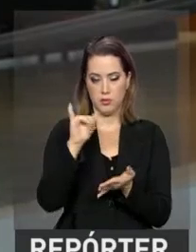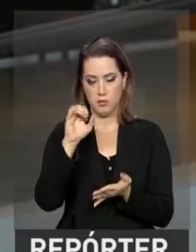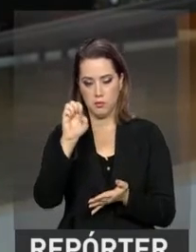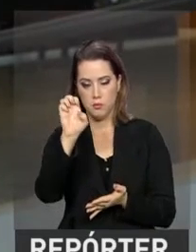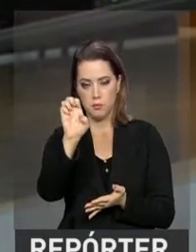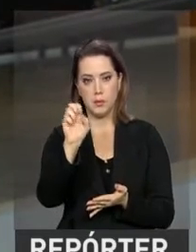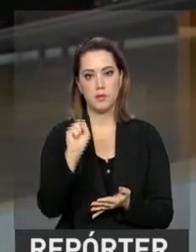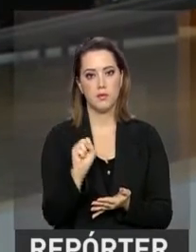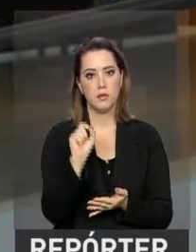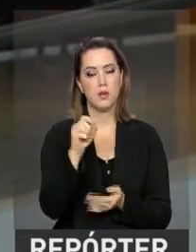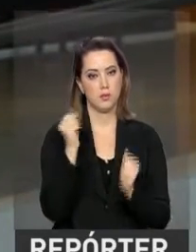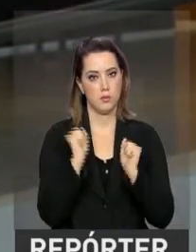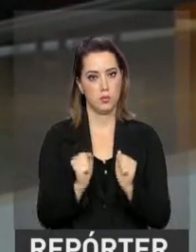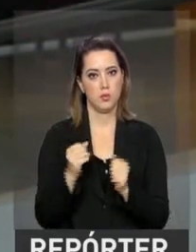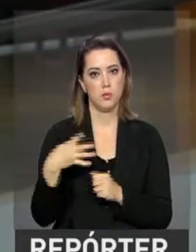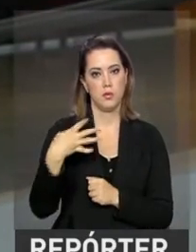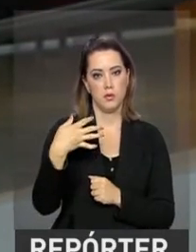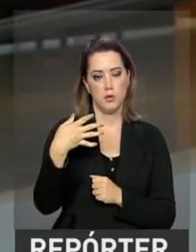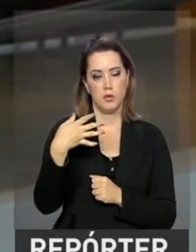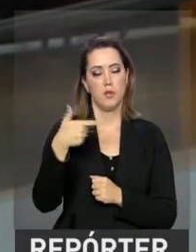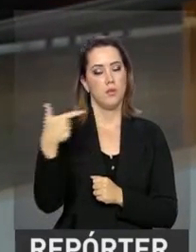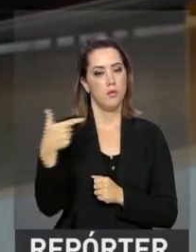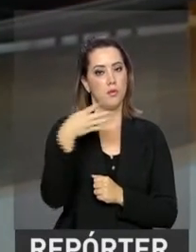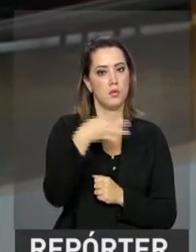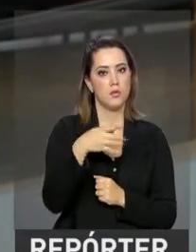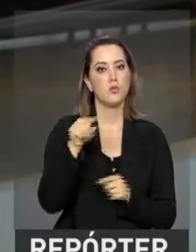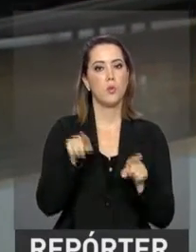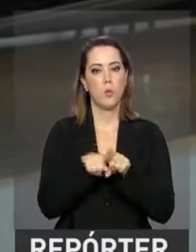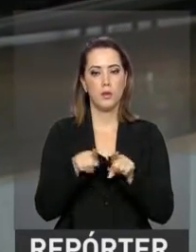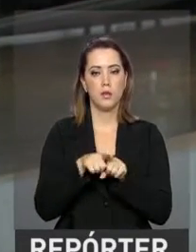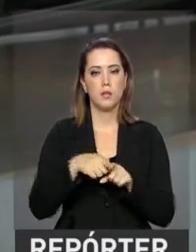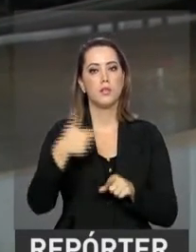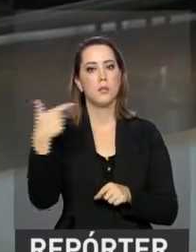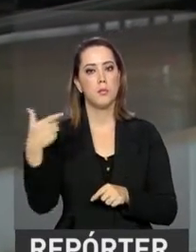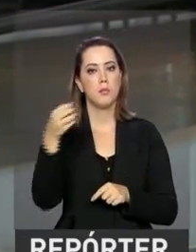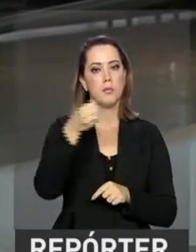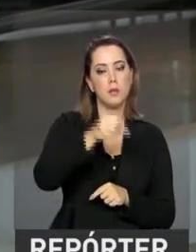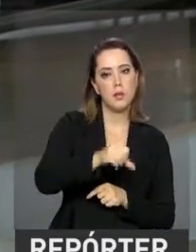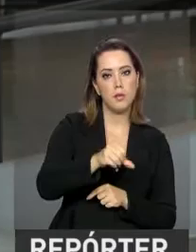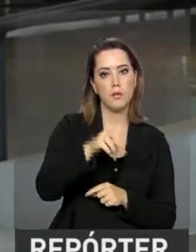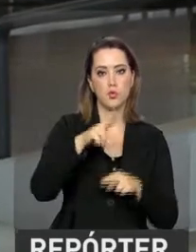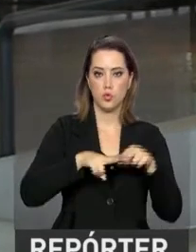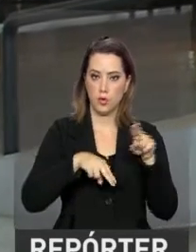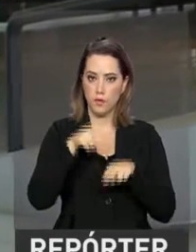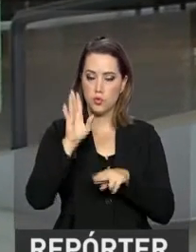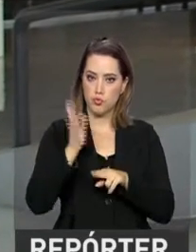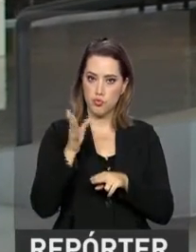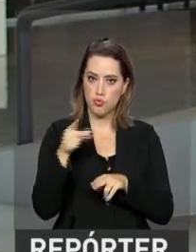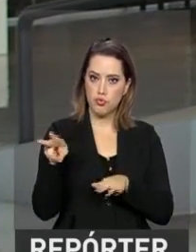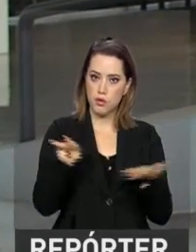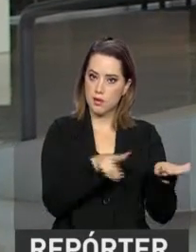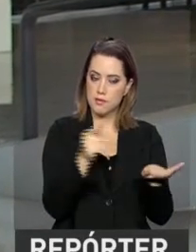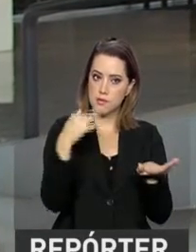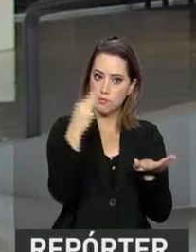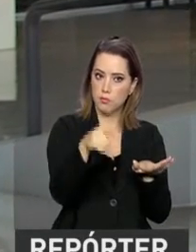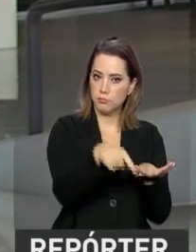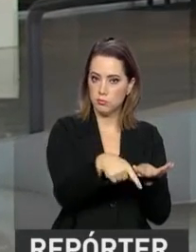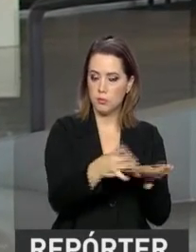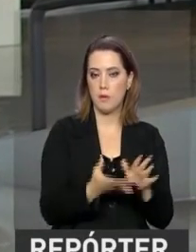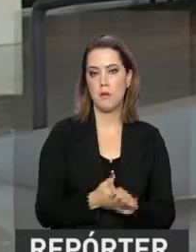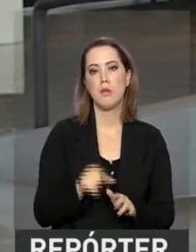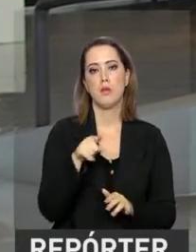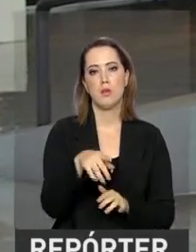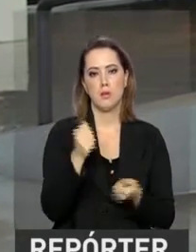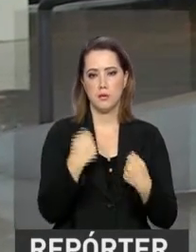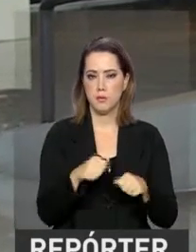ser feitas entre os dias 24 e 29 do mês de junho portanto já na semana que vem para participar o candidato deve ter